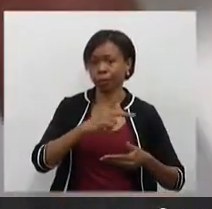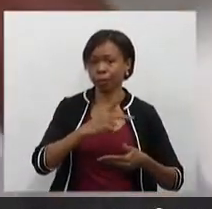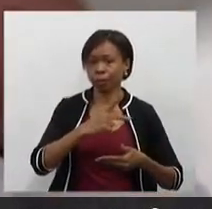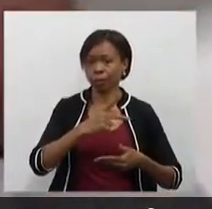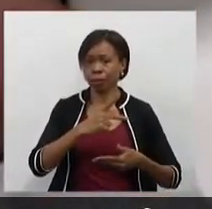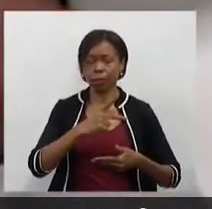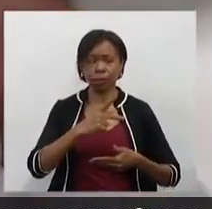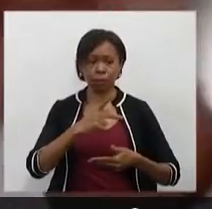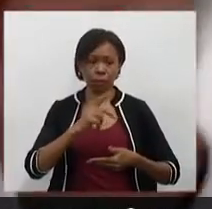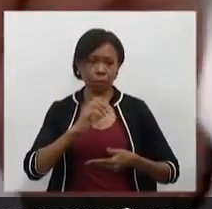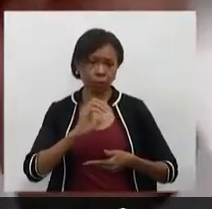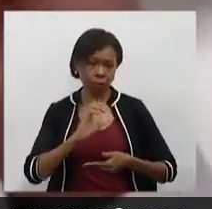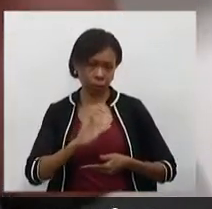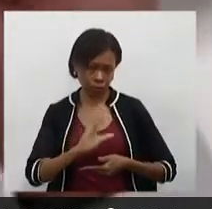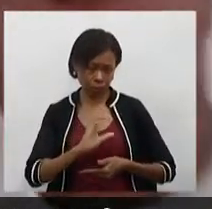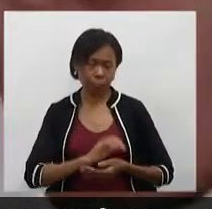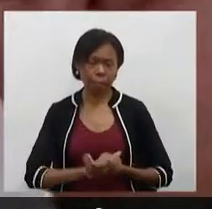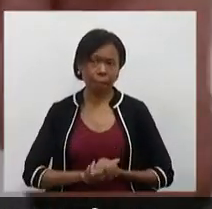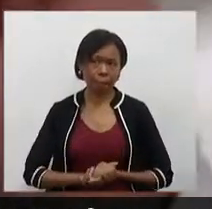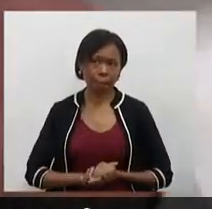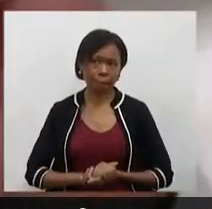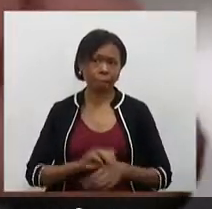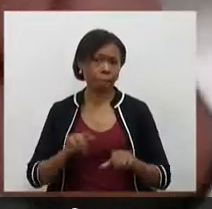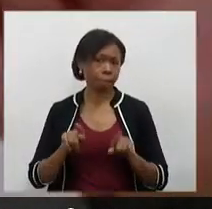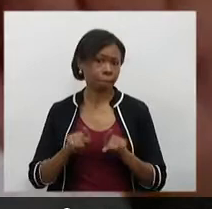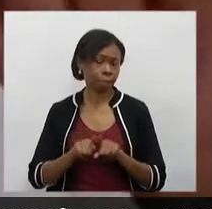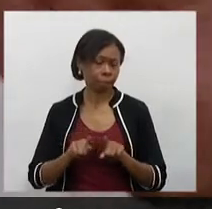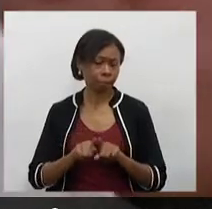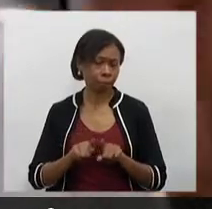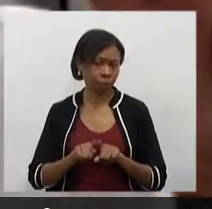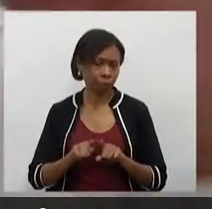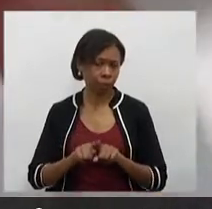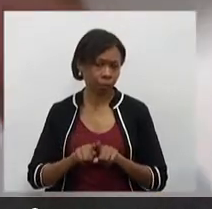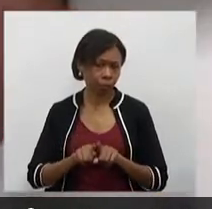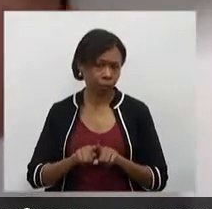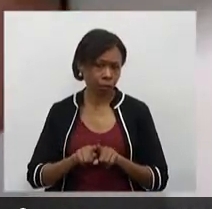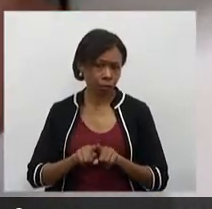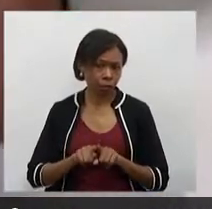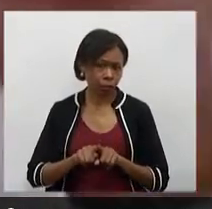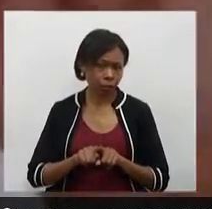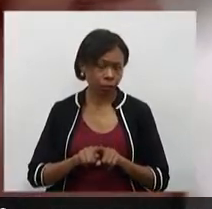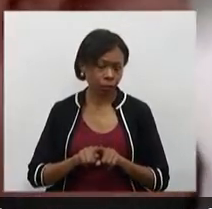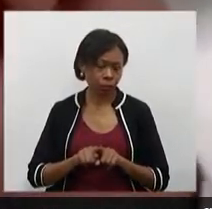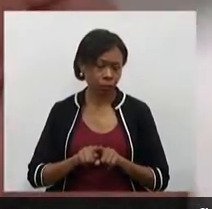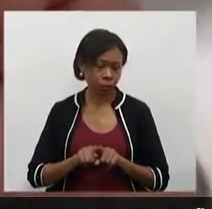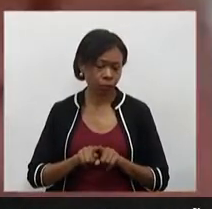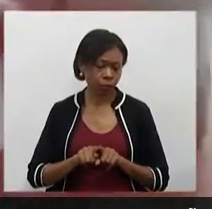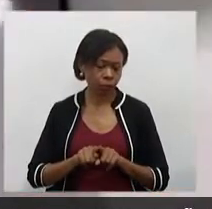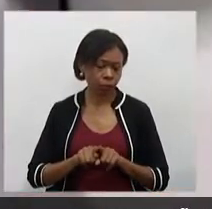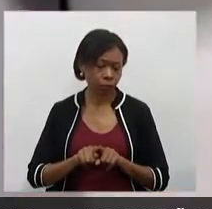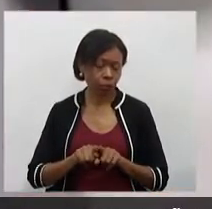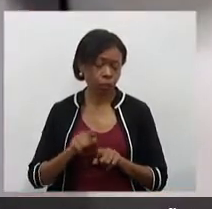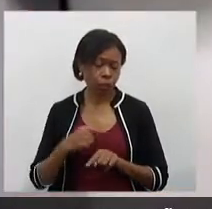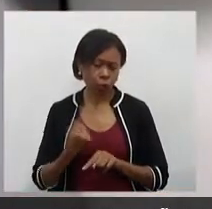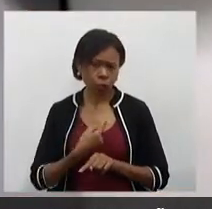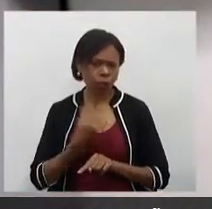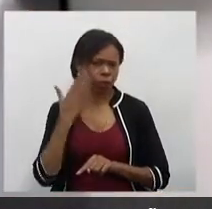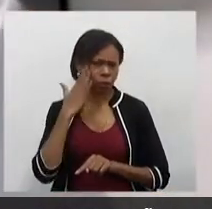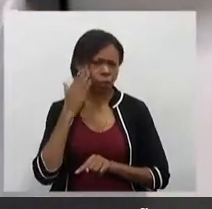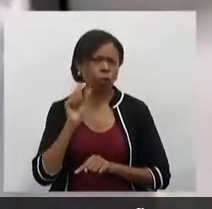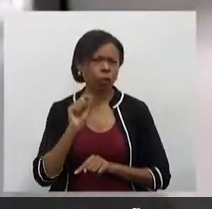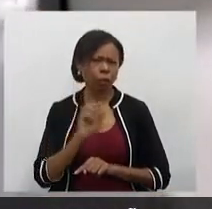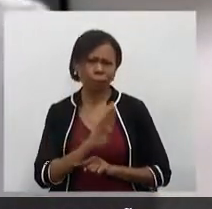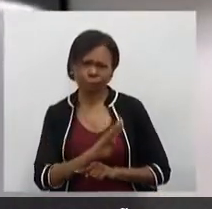BPF. Assim como as entidades autoras da ação, consideramos que o BPC não é um critério